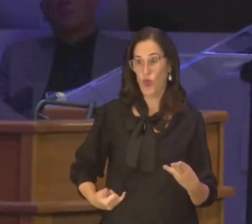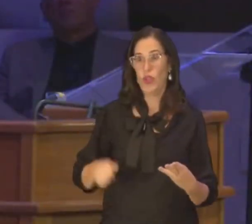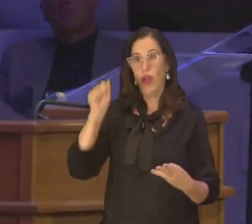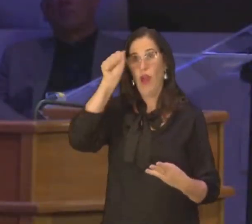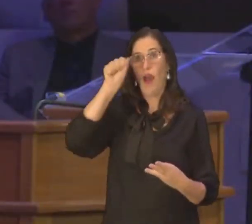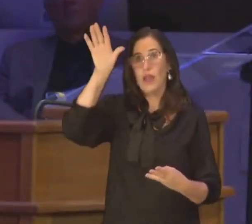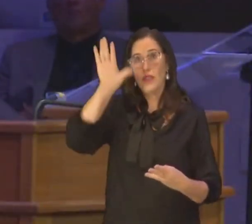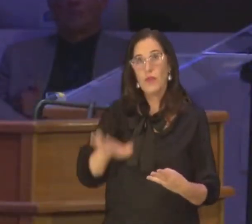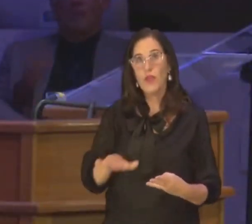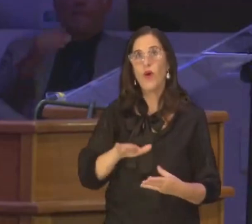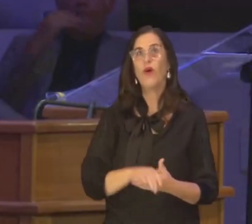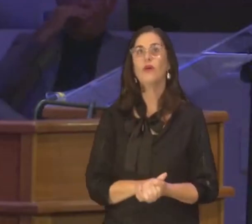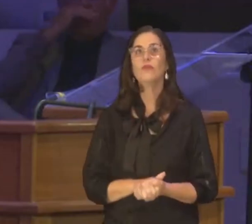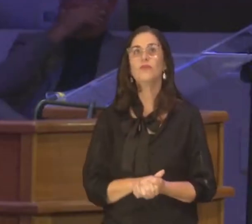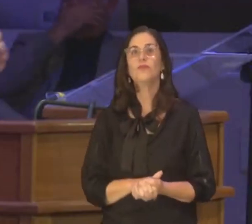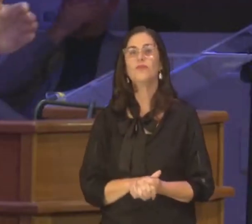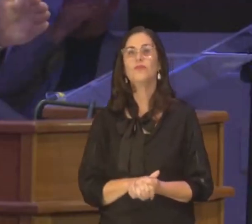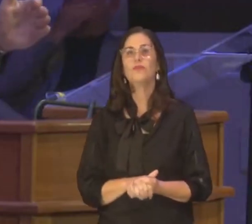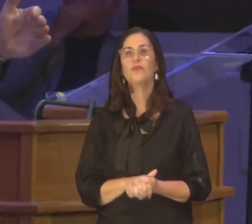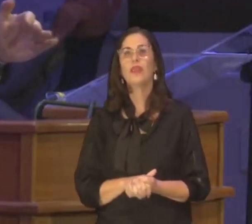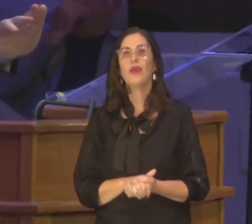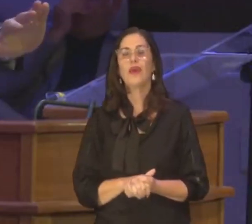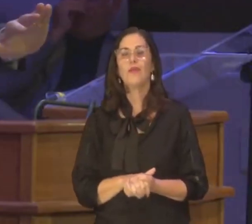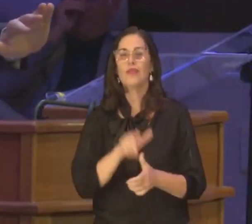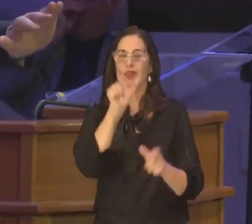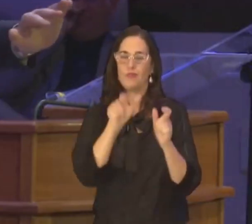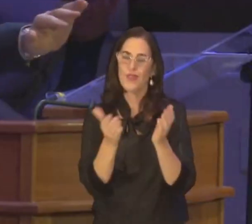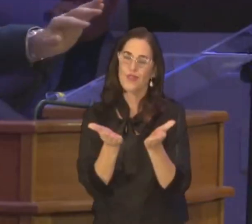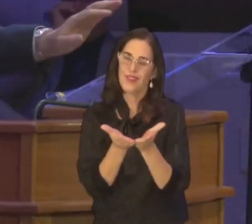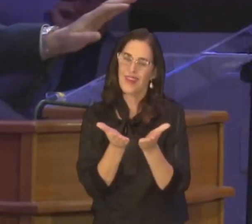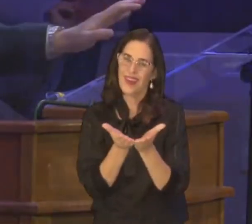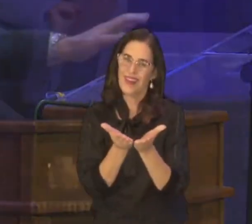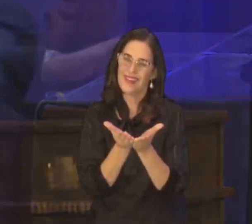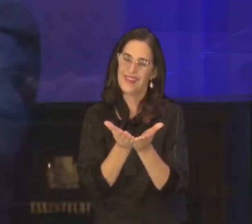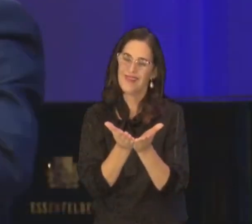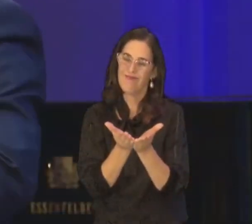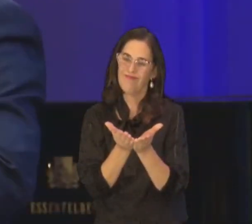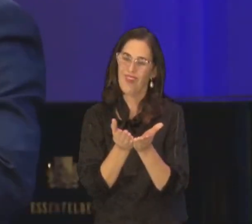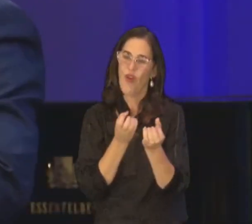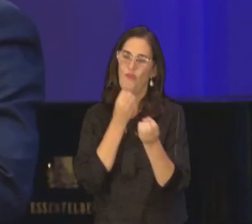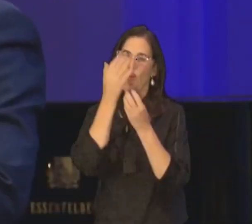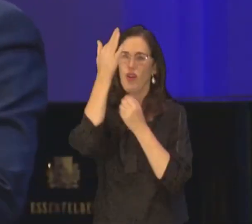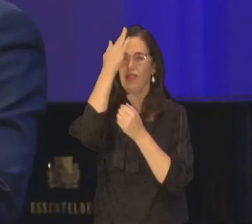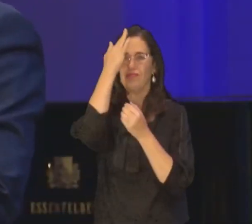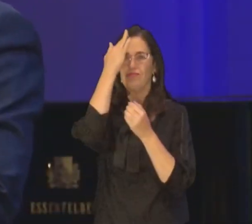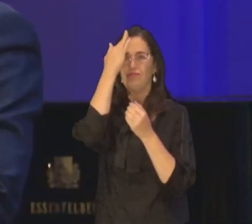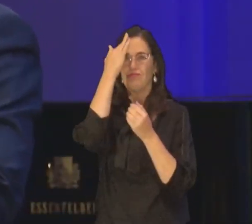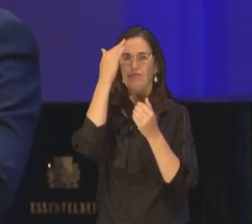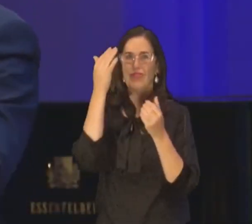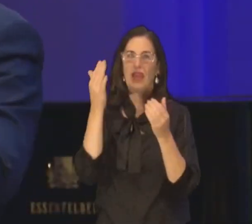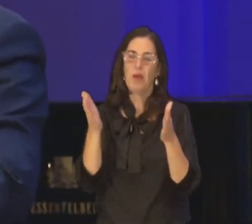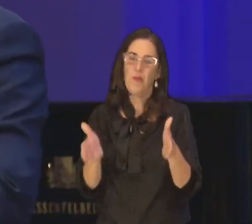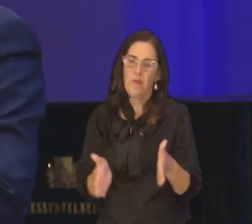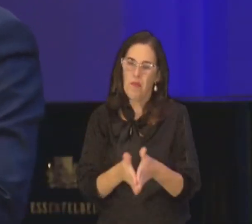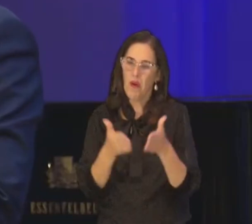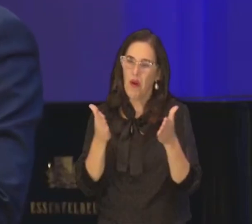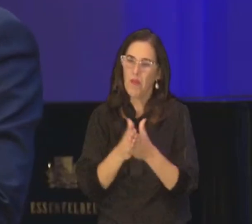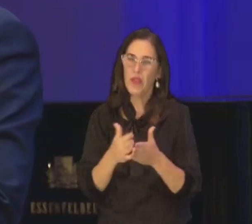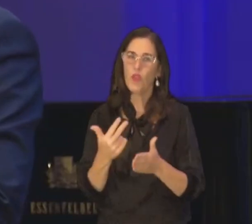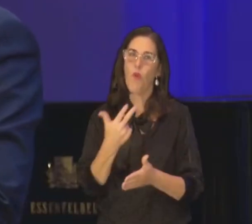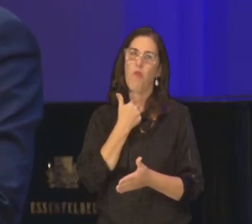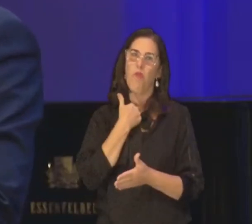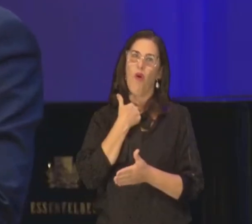Menor, e os que professam a fé cristã empobrecem, não podem vender.